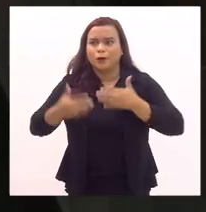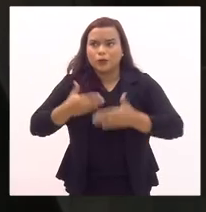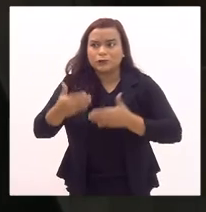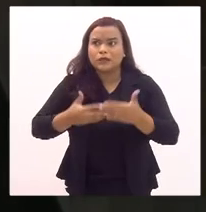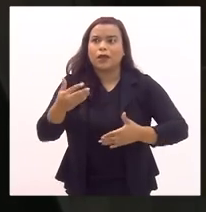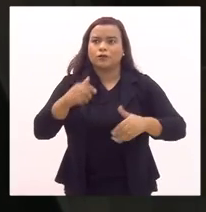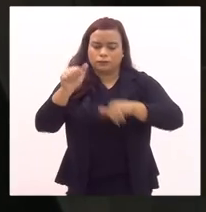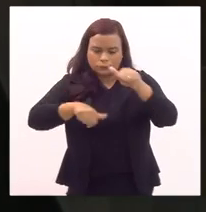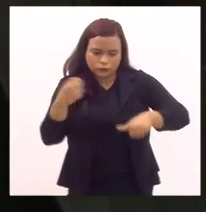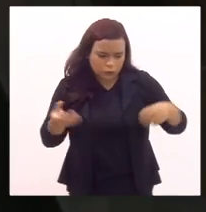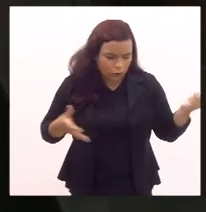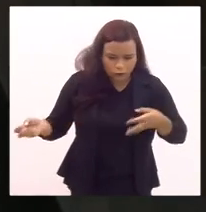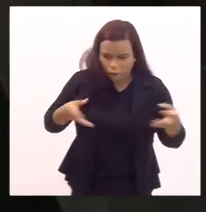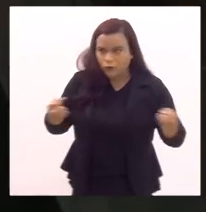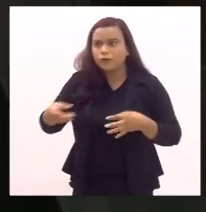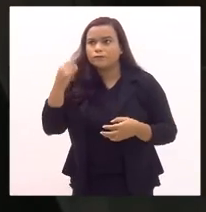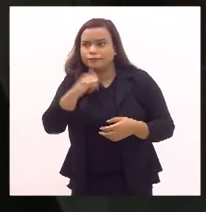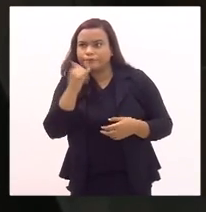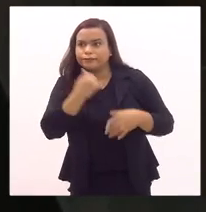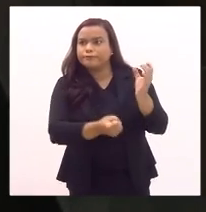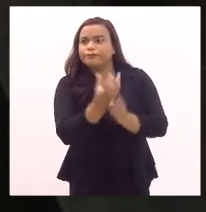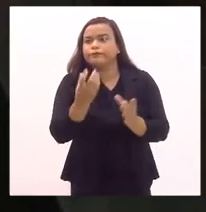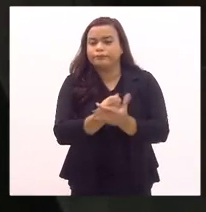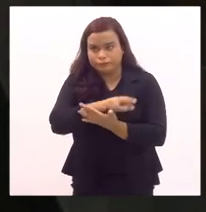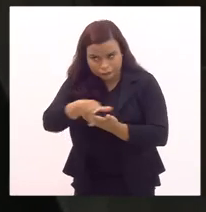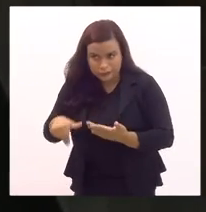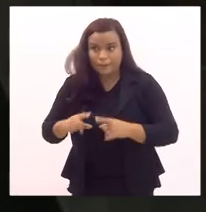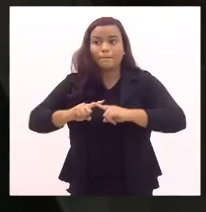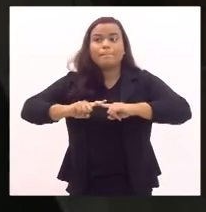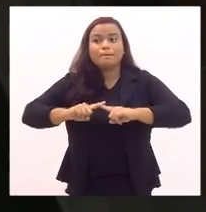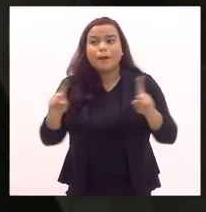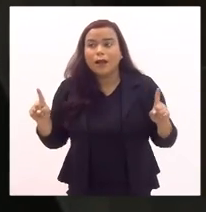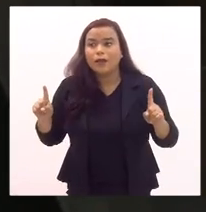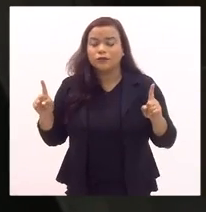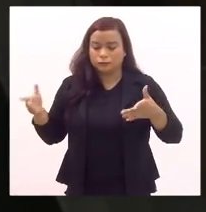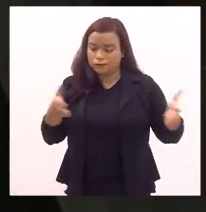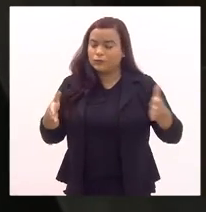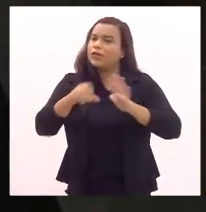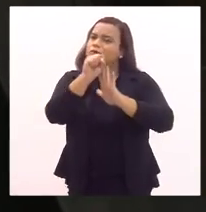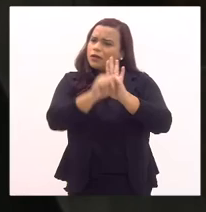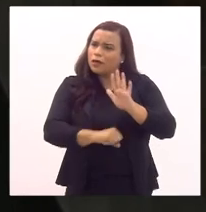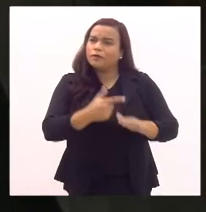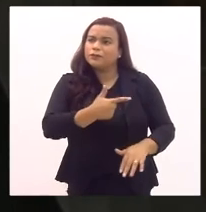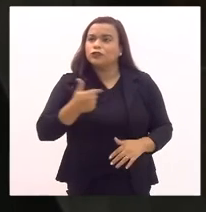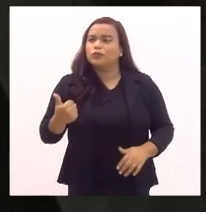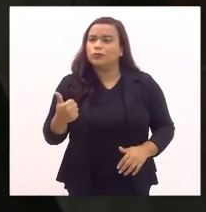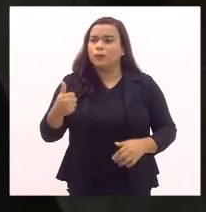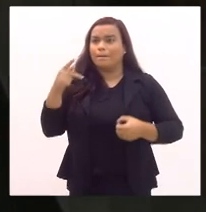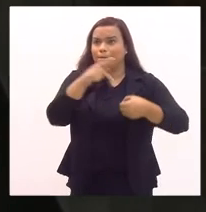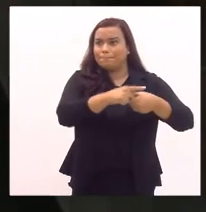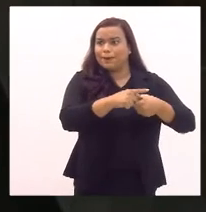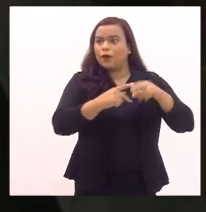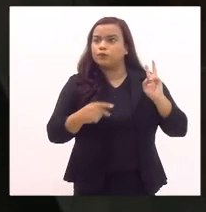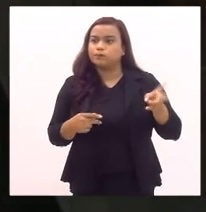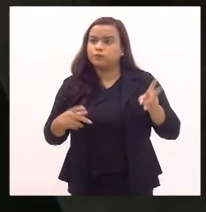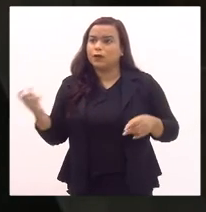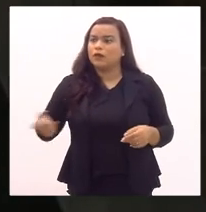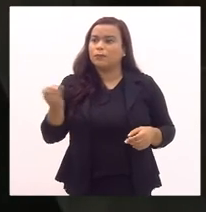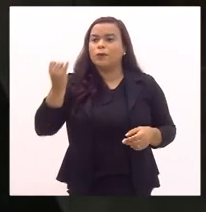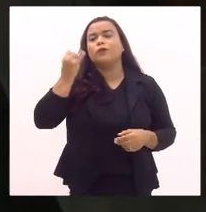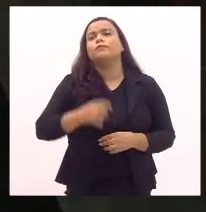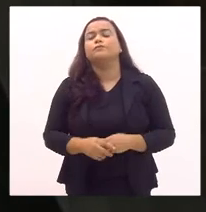processo de renovação das matrizes energéticas mas ainda durante o século 21 petróleo seguirá sendo muito importante